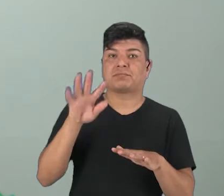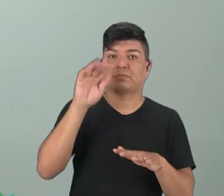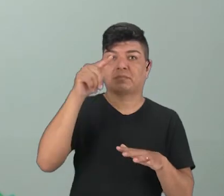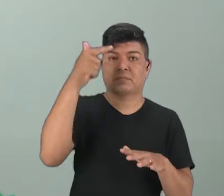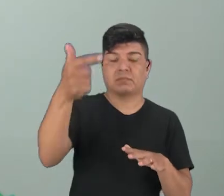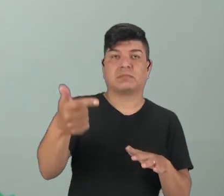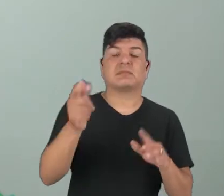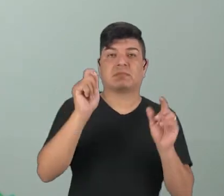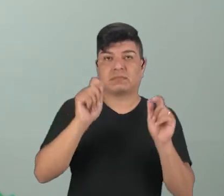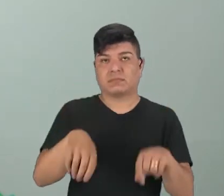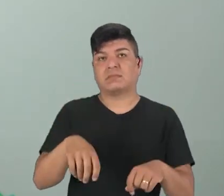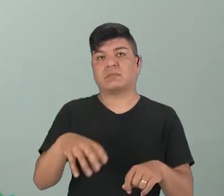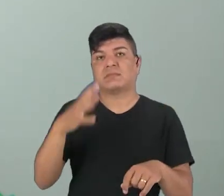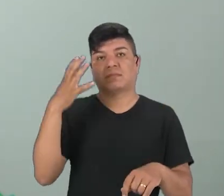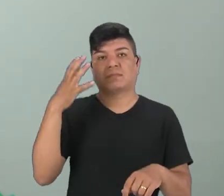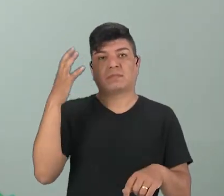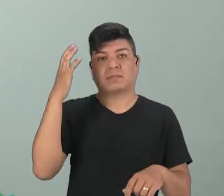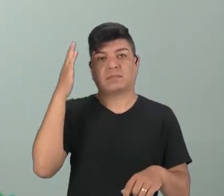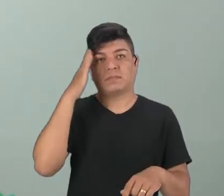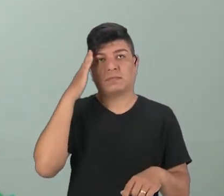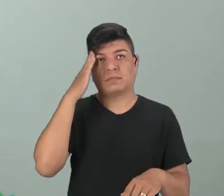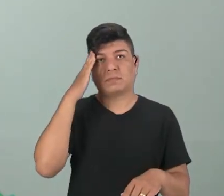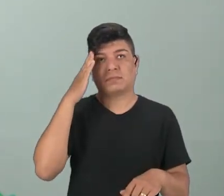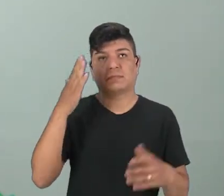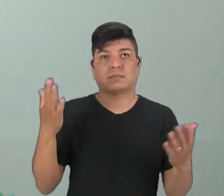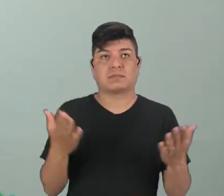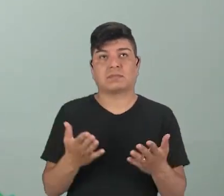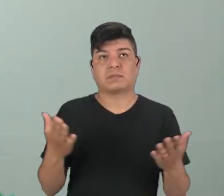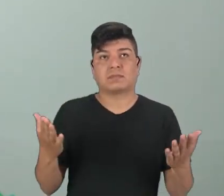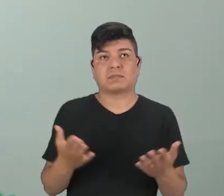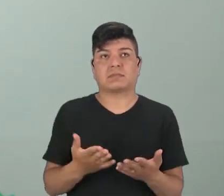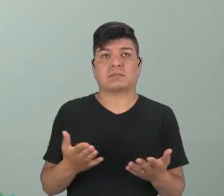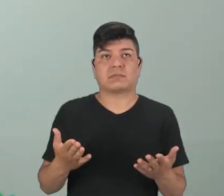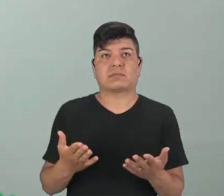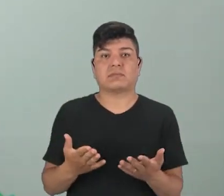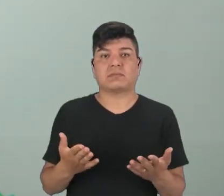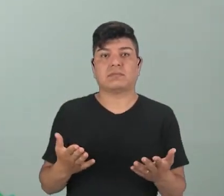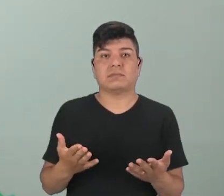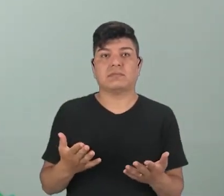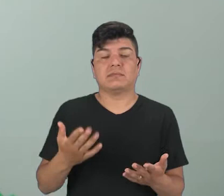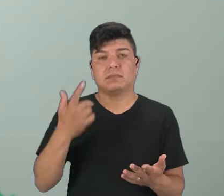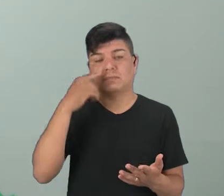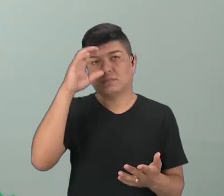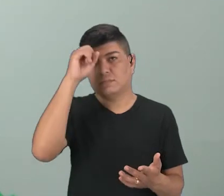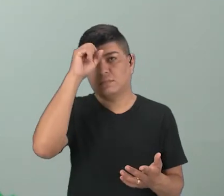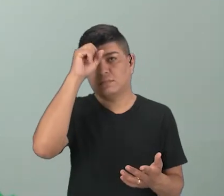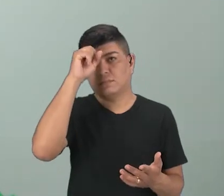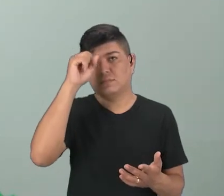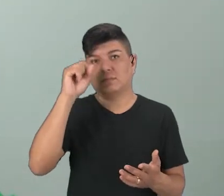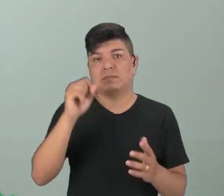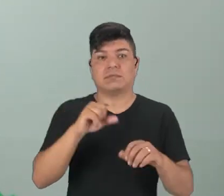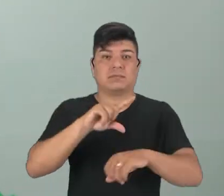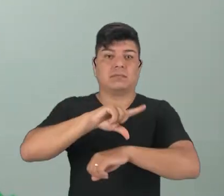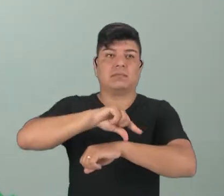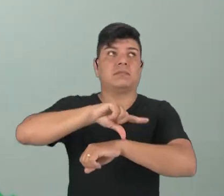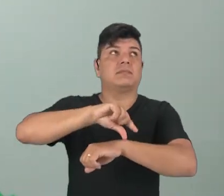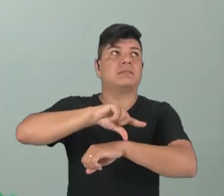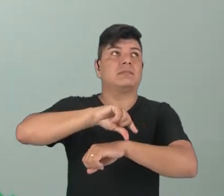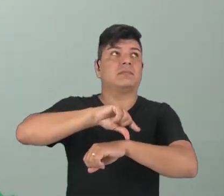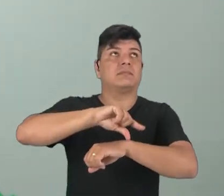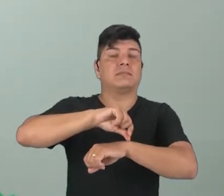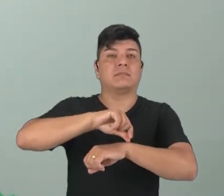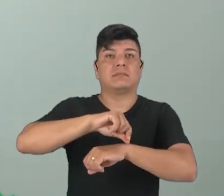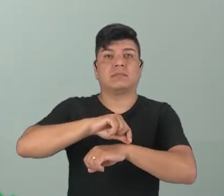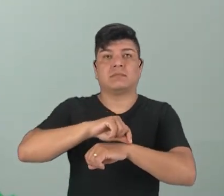nós vimos que é possível nós sabermos, né? E hoje, agora nesse momento, nós vamos aprender um pouco sobre as horas, né?